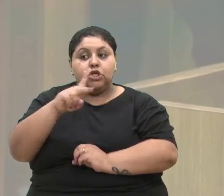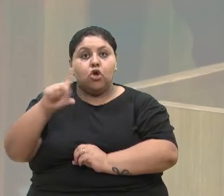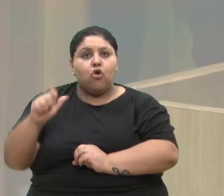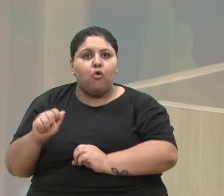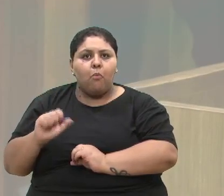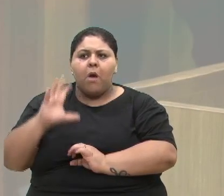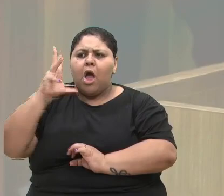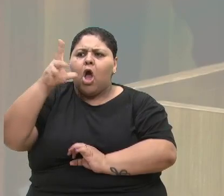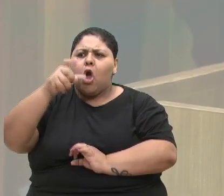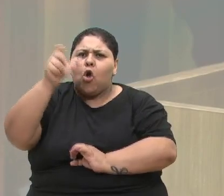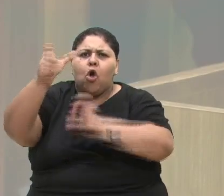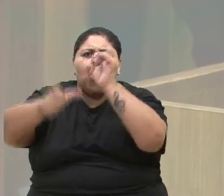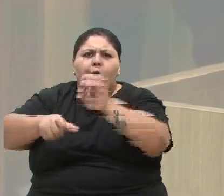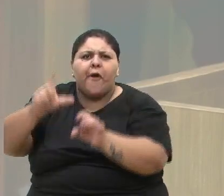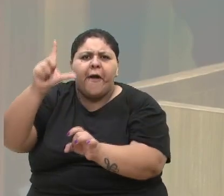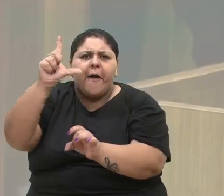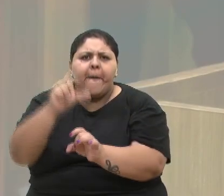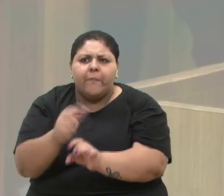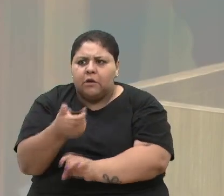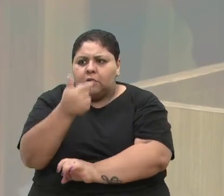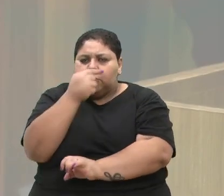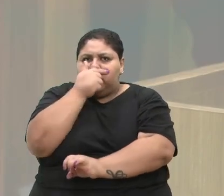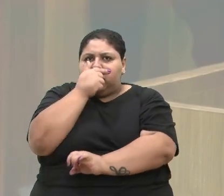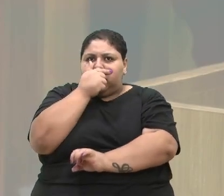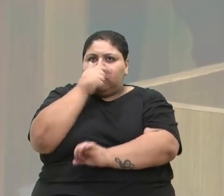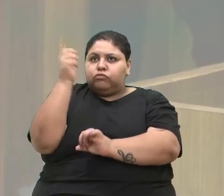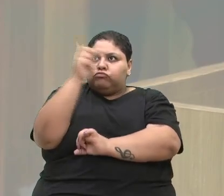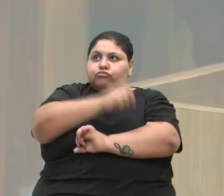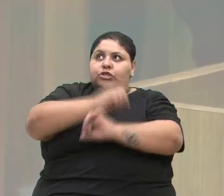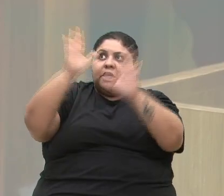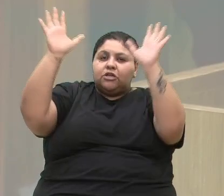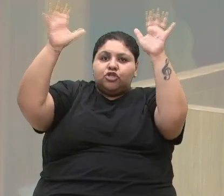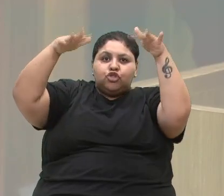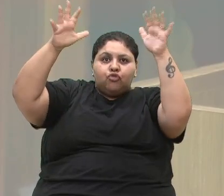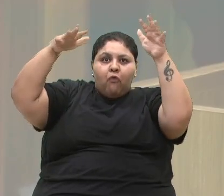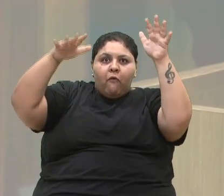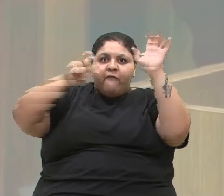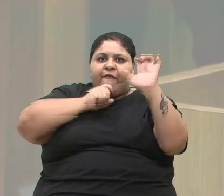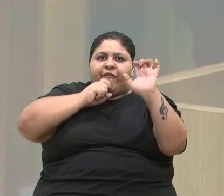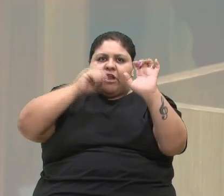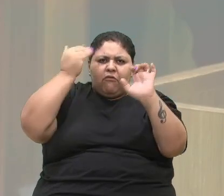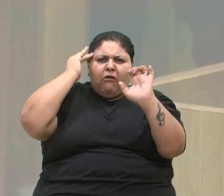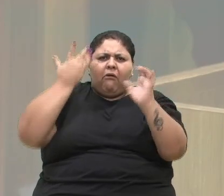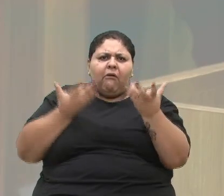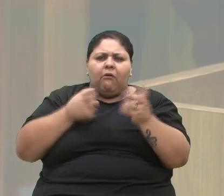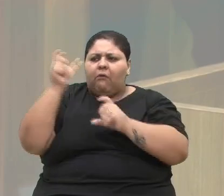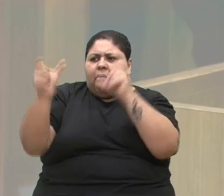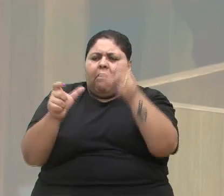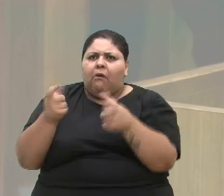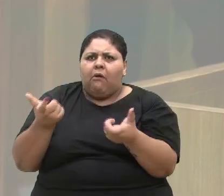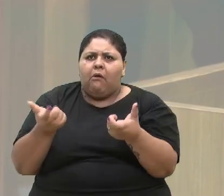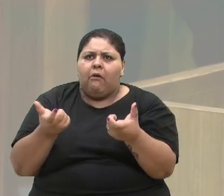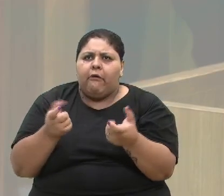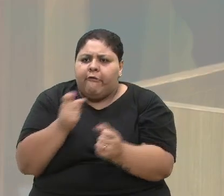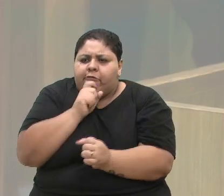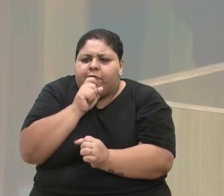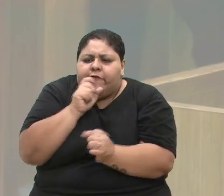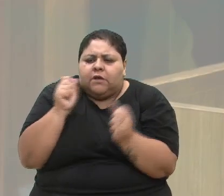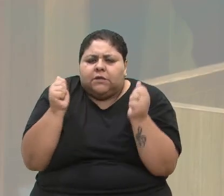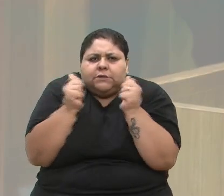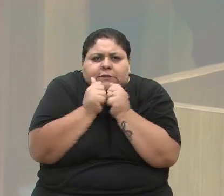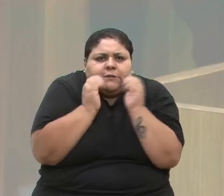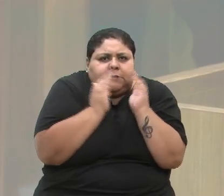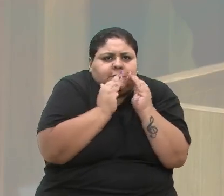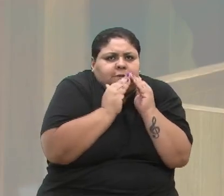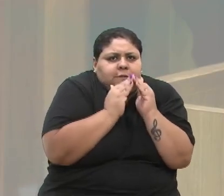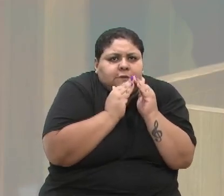Quanta gente a menos vai ter entulhada lá em dia de chuva, em dia frio? Que a pessoa que está lá com frio na casinha dela, doente,